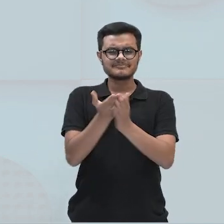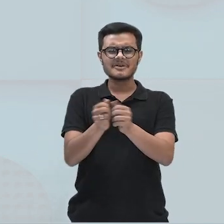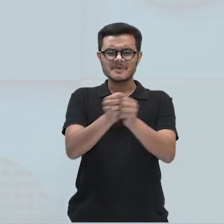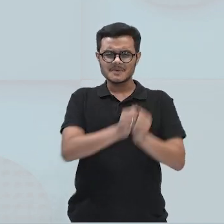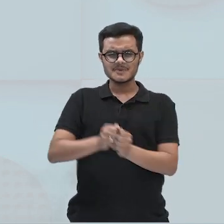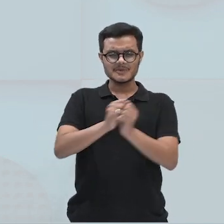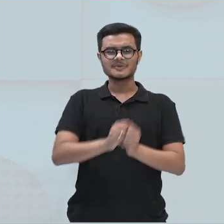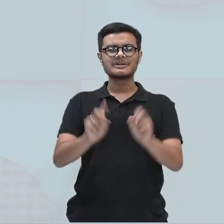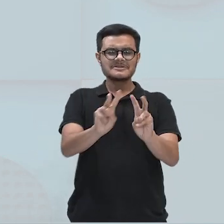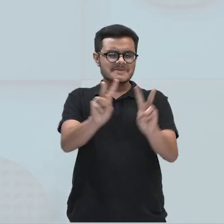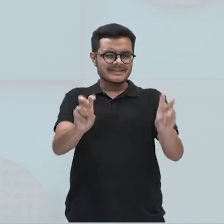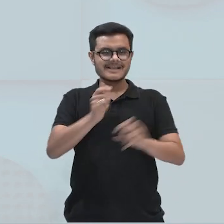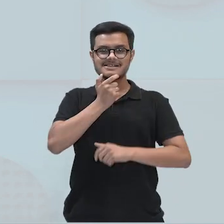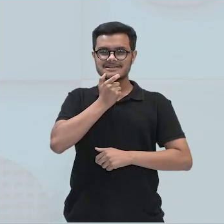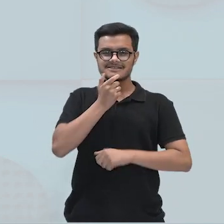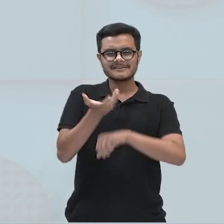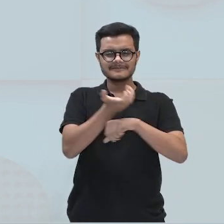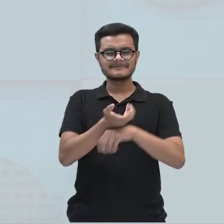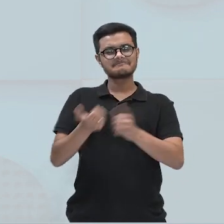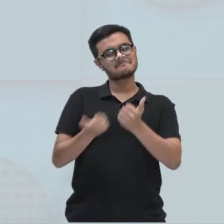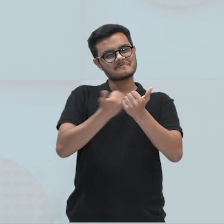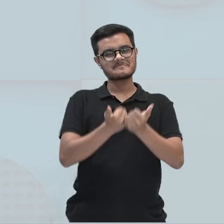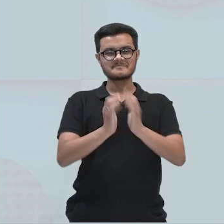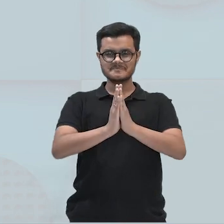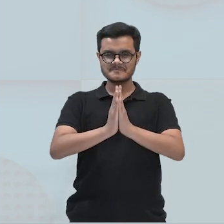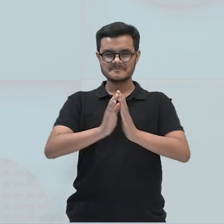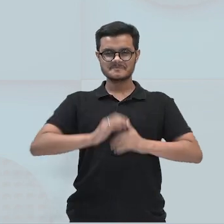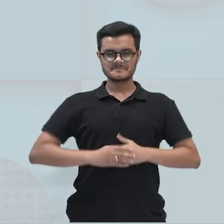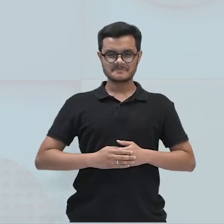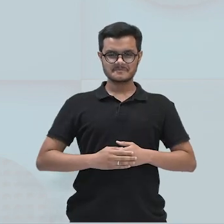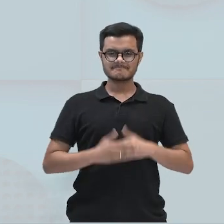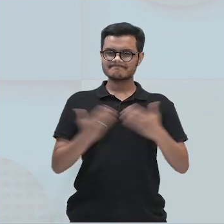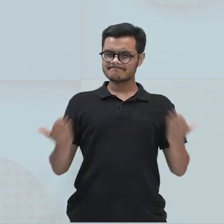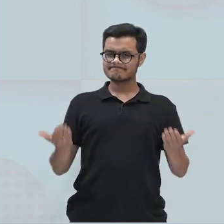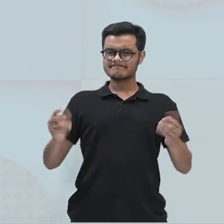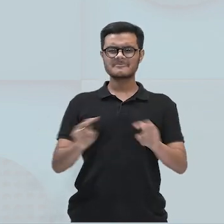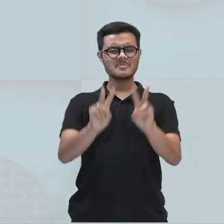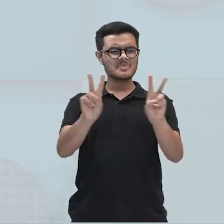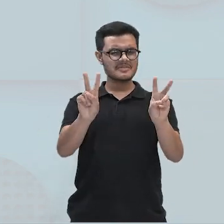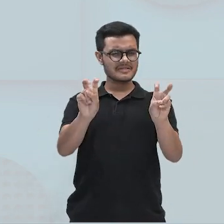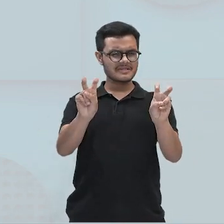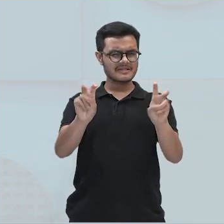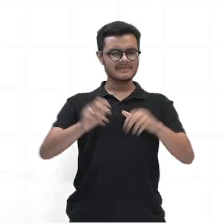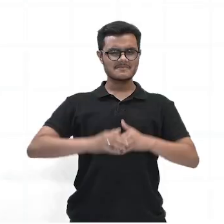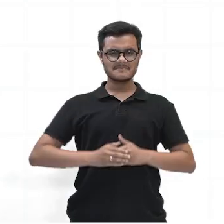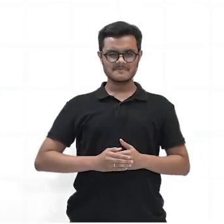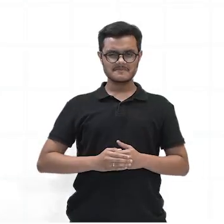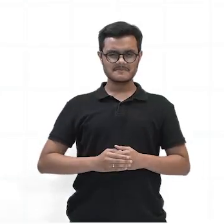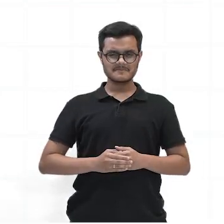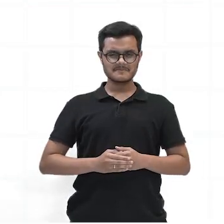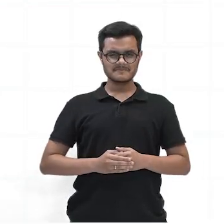língua inglesa. Eu espero contar com a colaboração de todos vocês. Vamos dar uma conferida no nosso assunto de hoje.